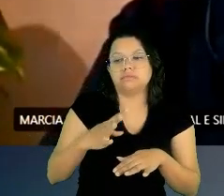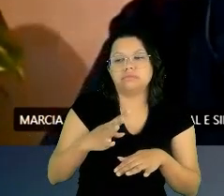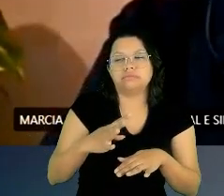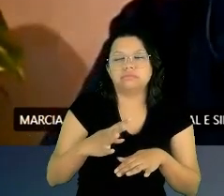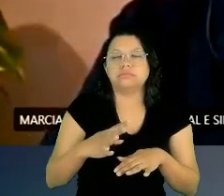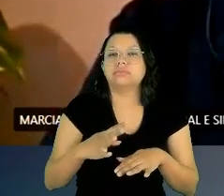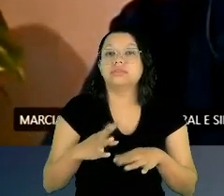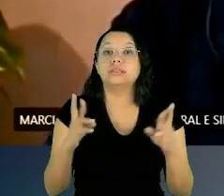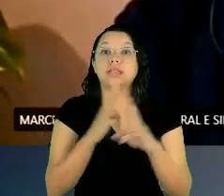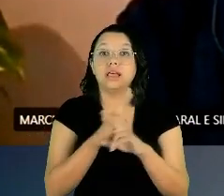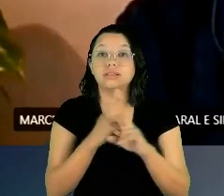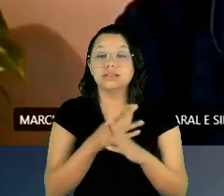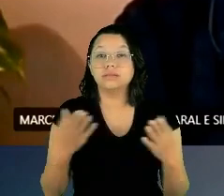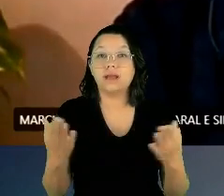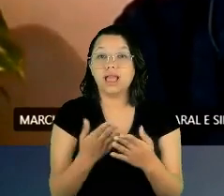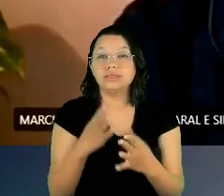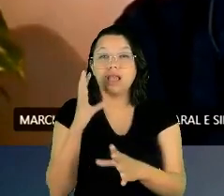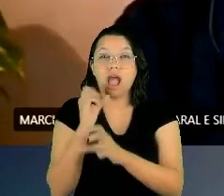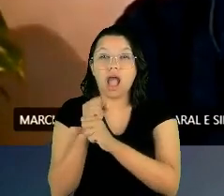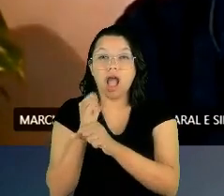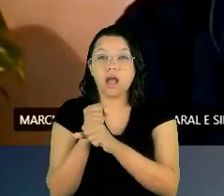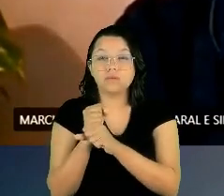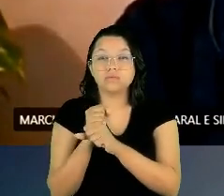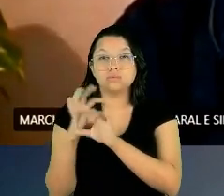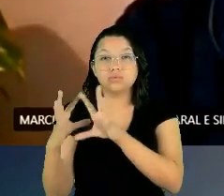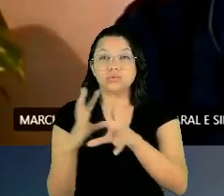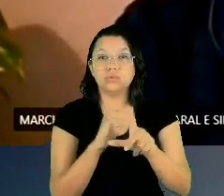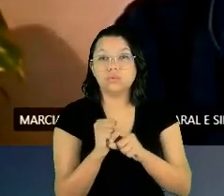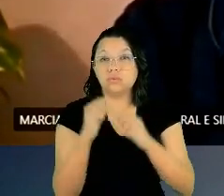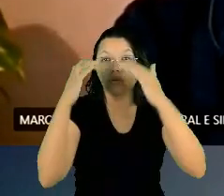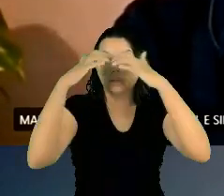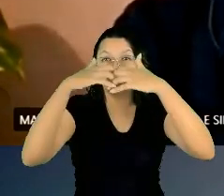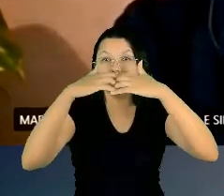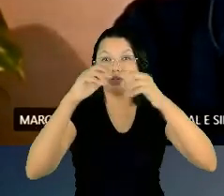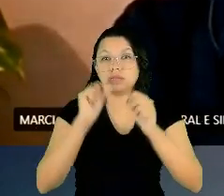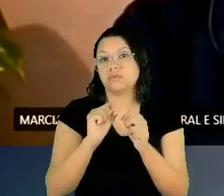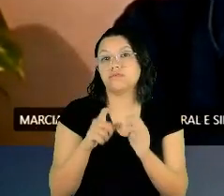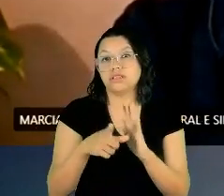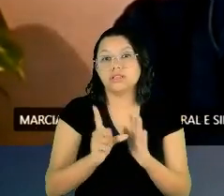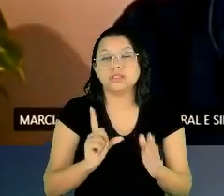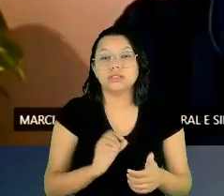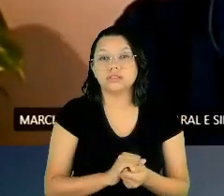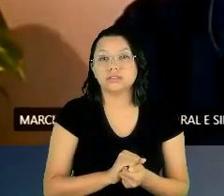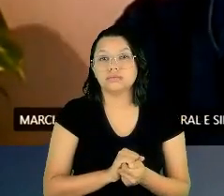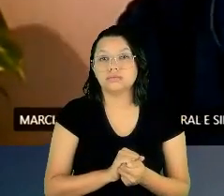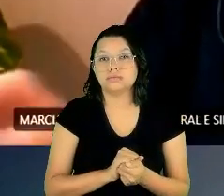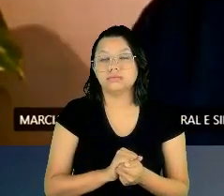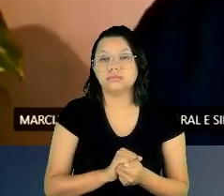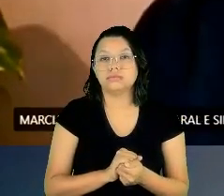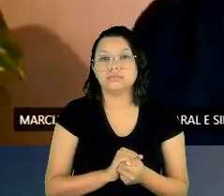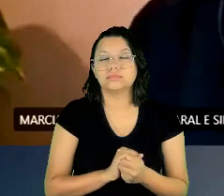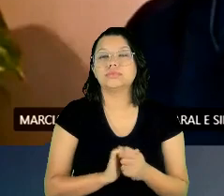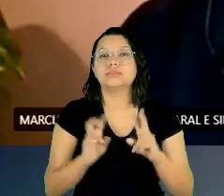conhecendo, está relacionado a esse cálculo todo que o meu cérebro fez antes